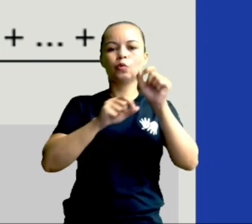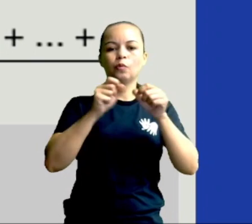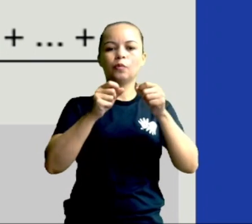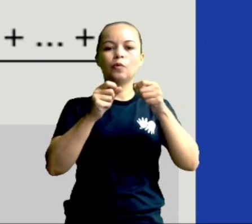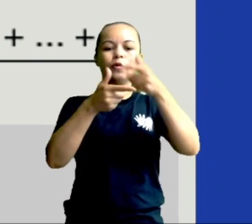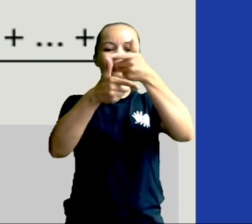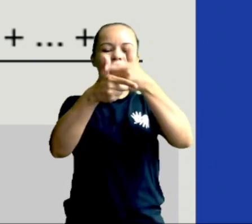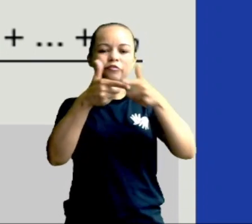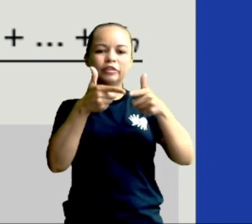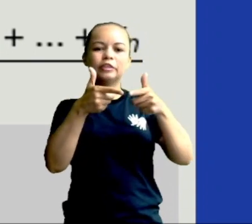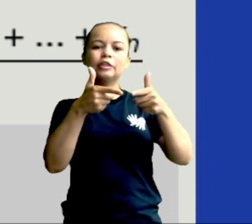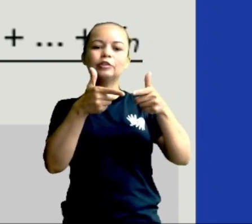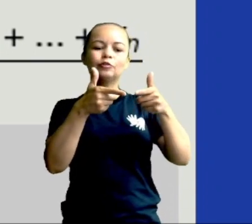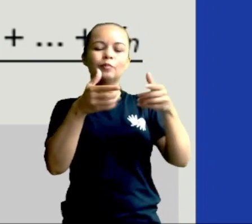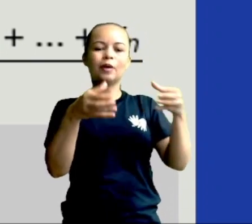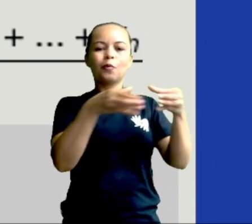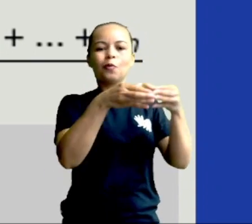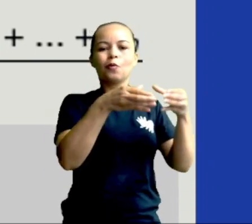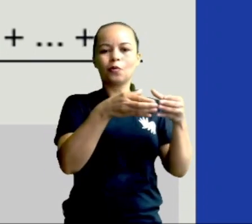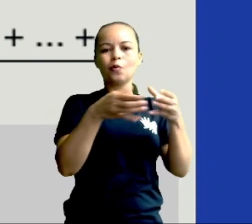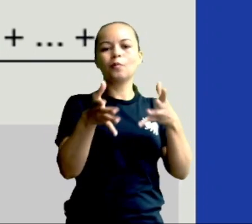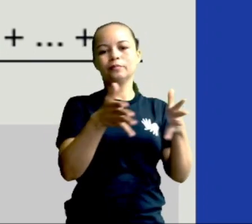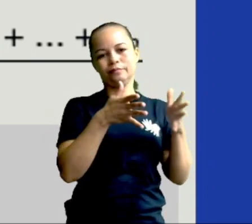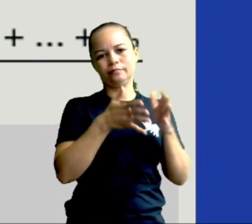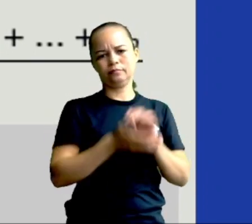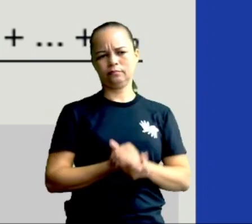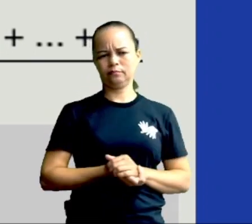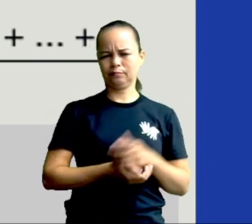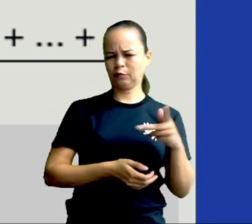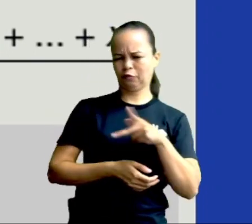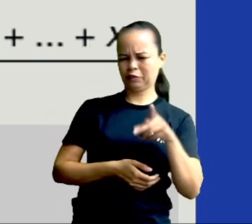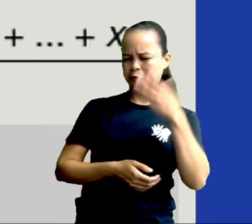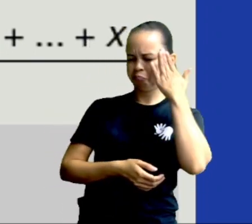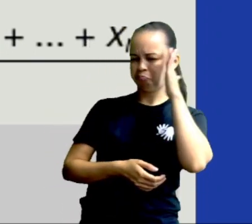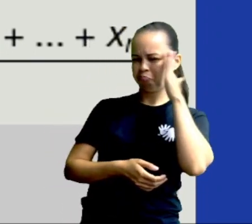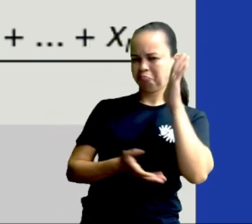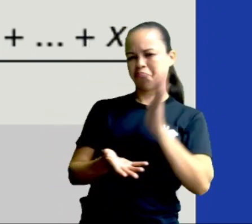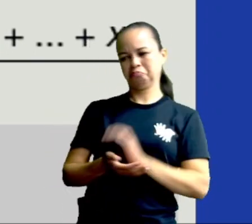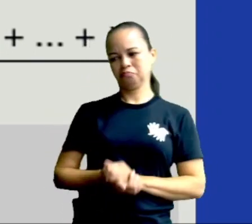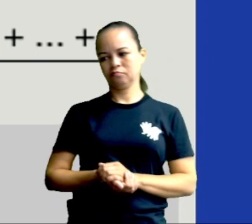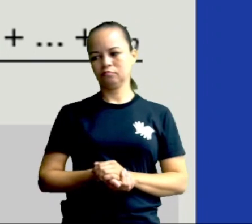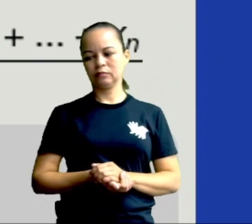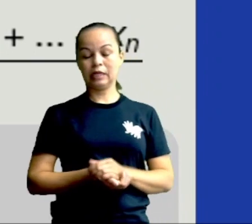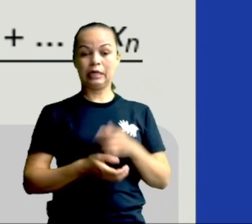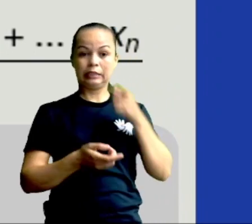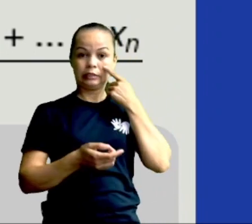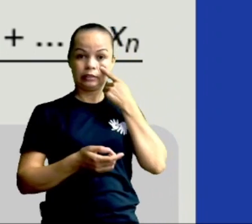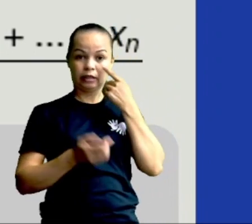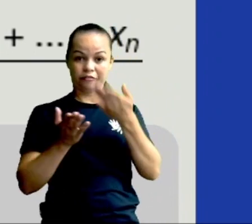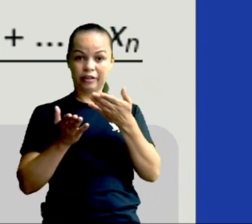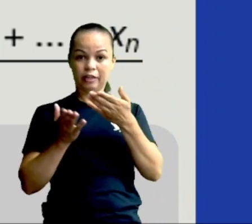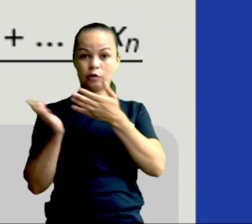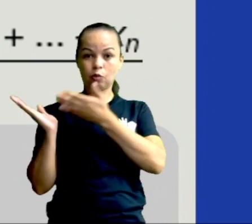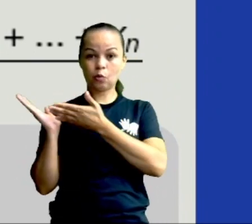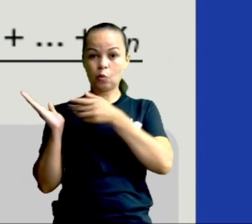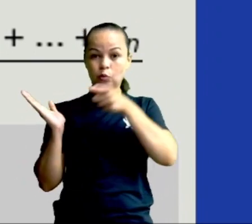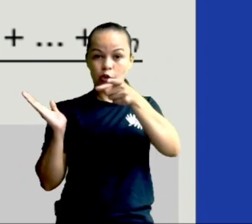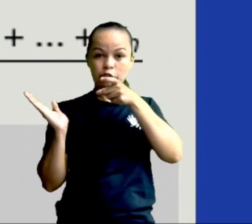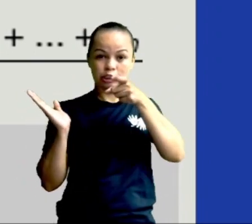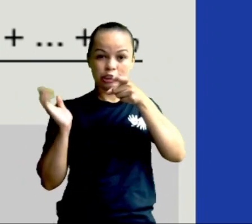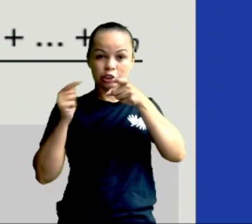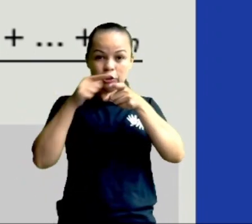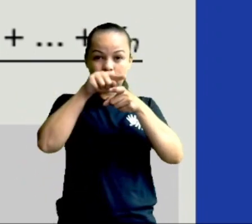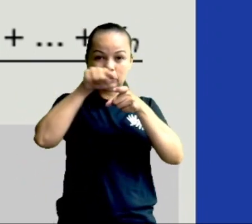quantidade de elementos do conjunto. Opa, professora, não entendi. Tá vendo esse xzinho aqui antes da igualdade? X com um tracinho,